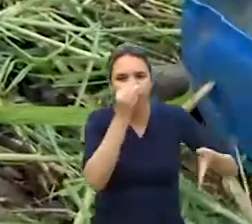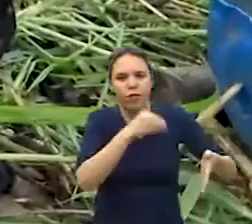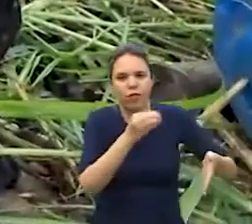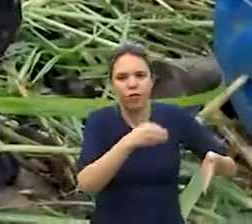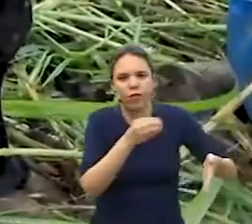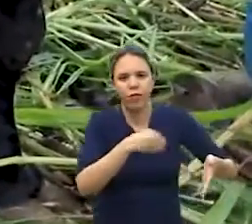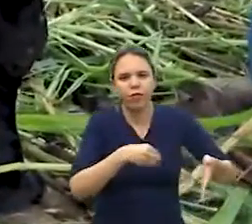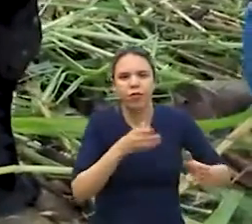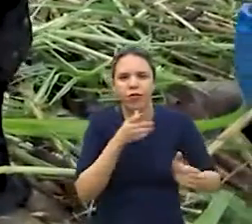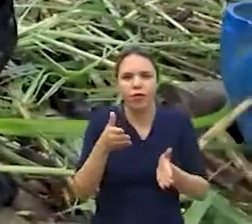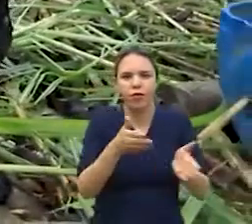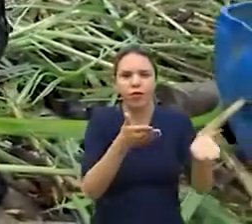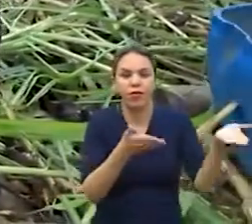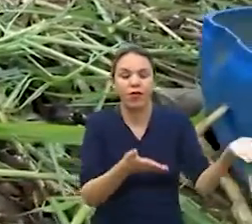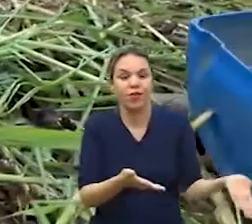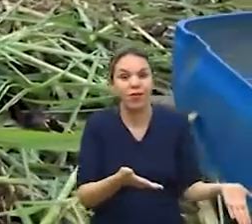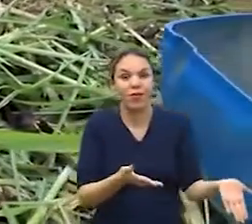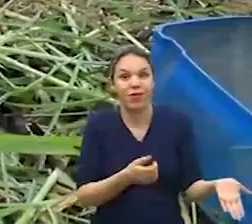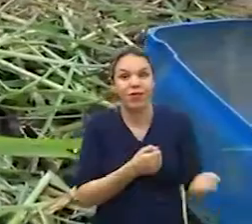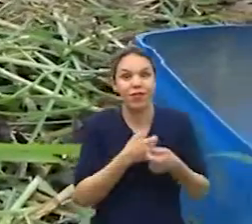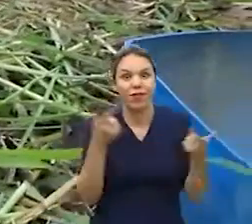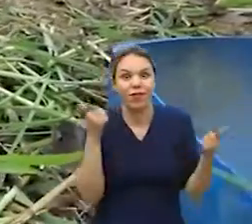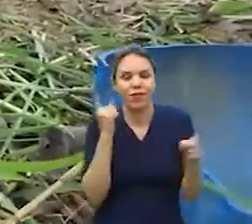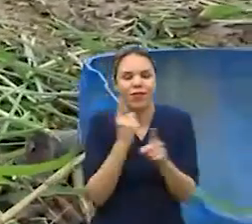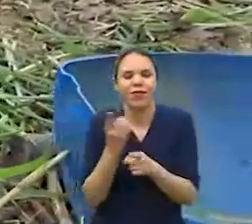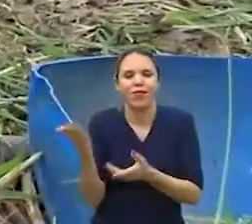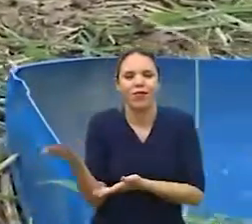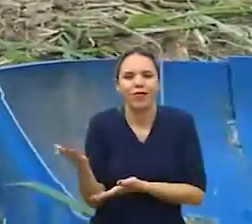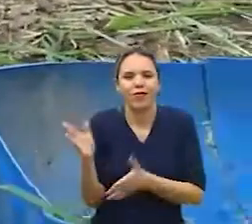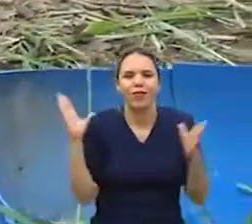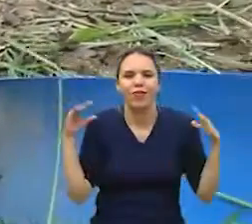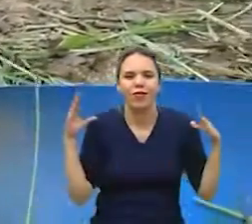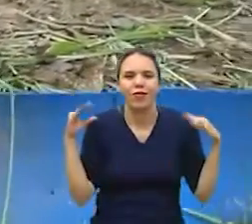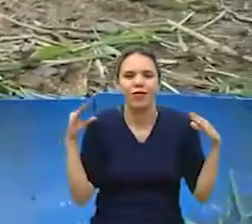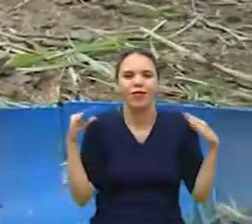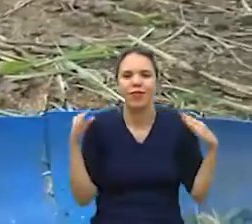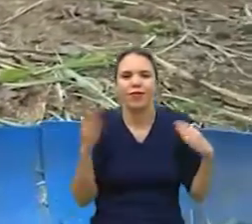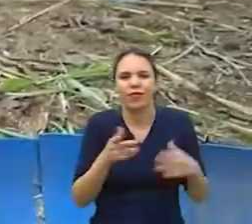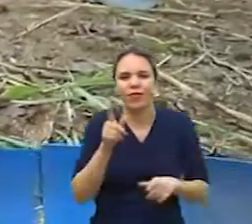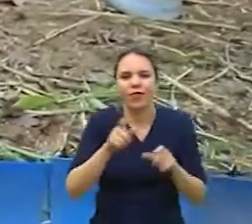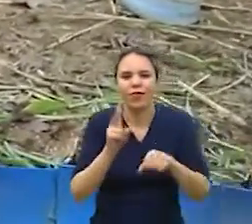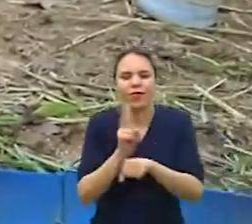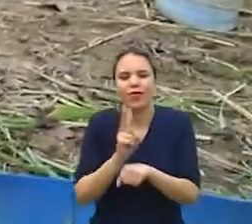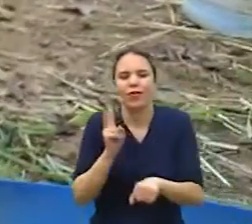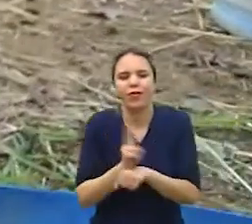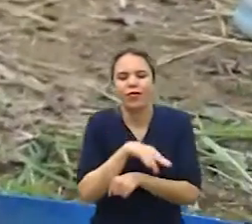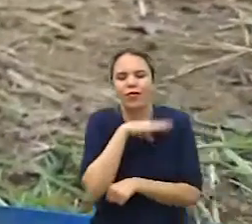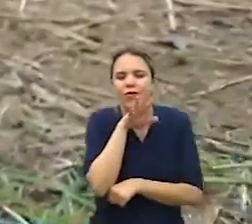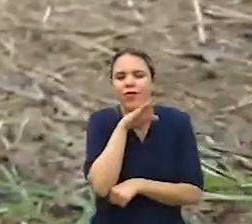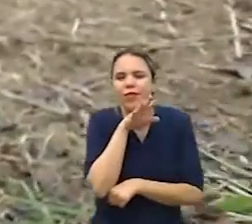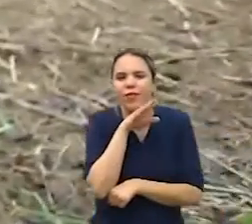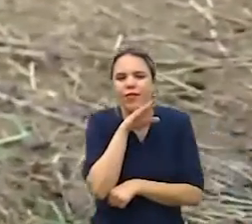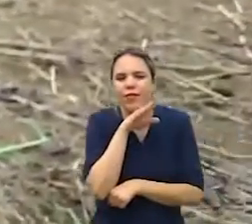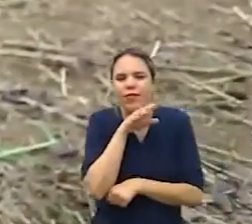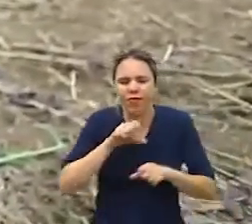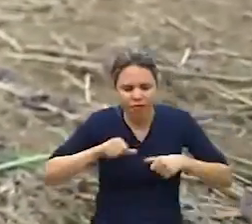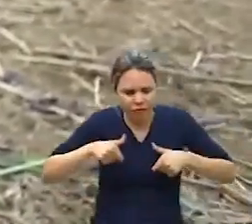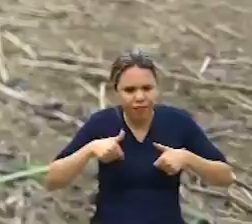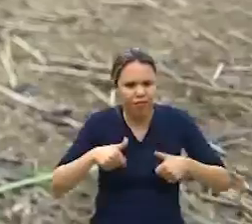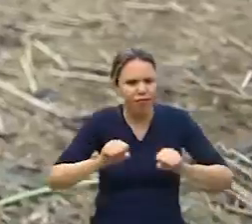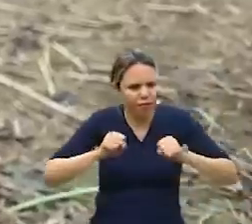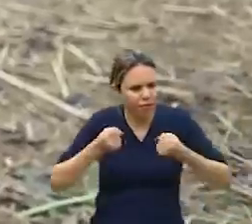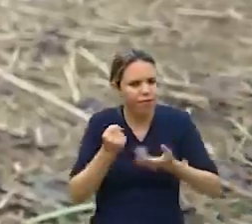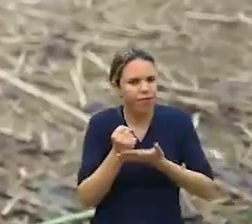isso, foi abandonada no meio de uma estrada. Por sorte, foi encontrada por anjos, ou melhor, por protetores, que